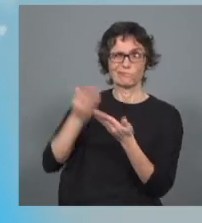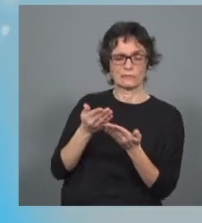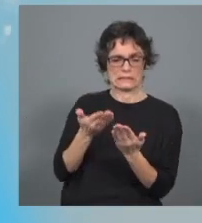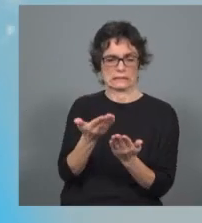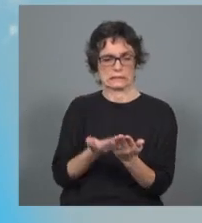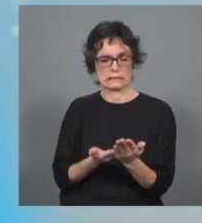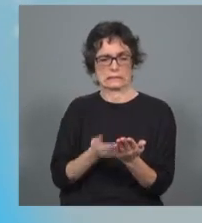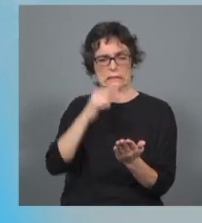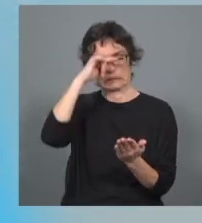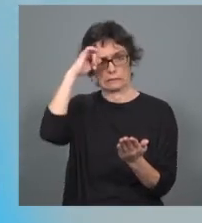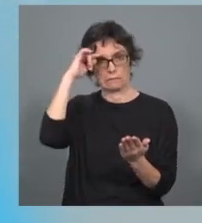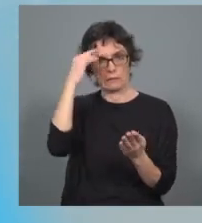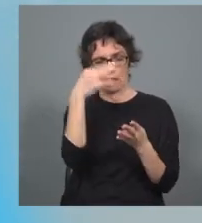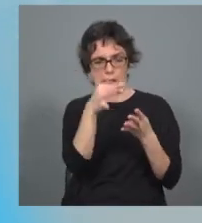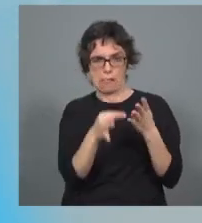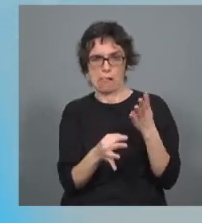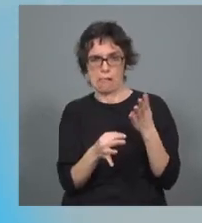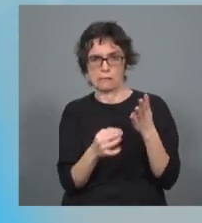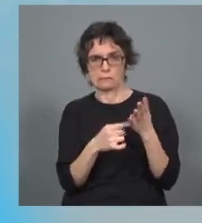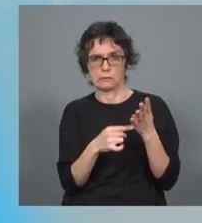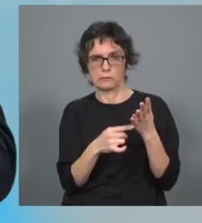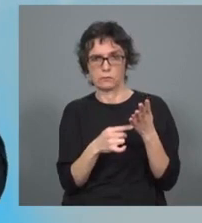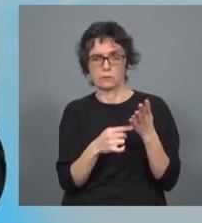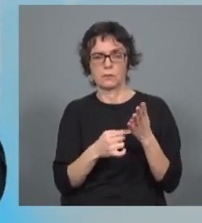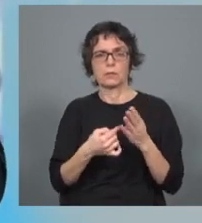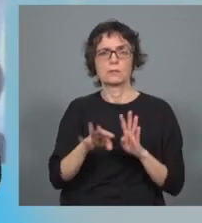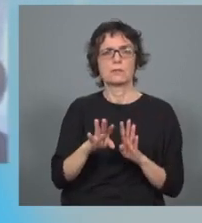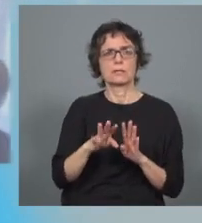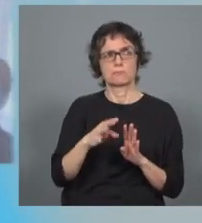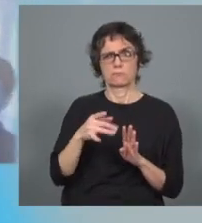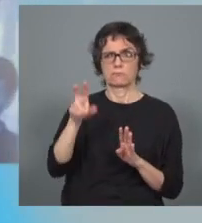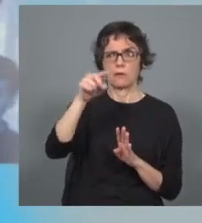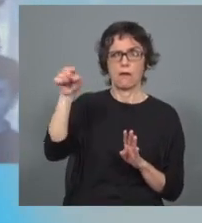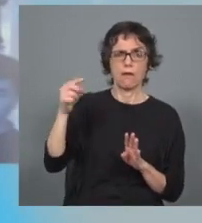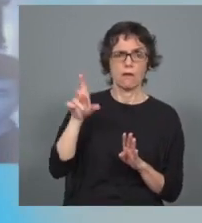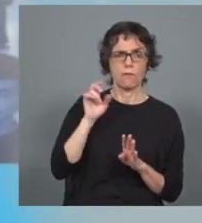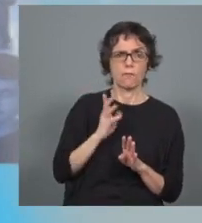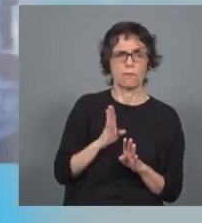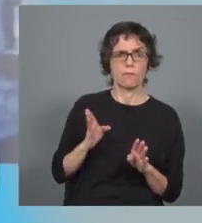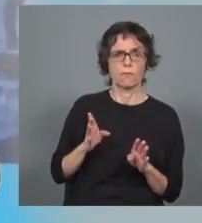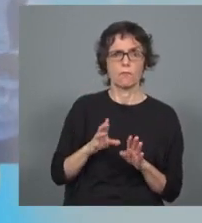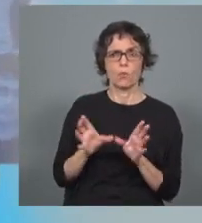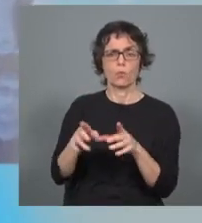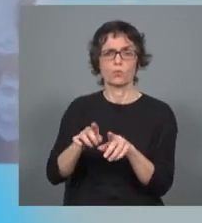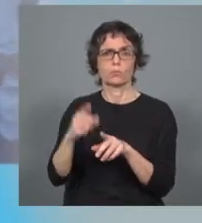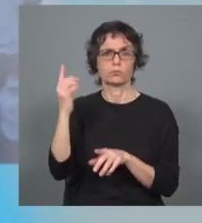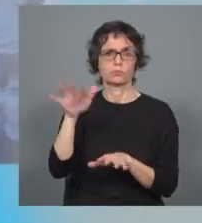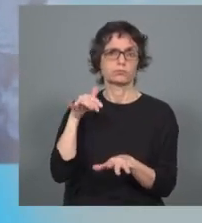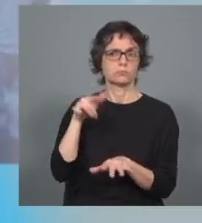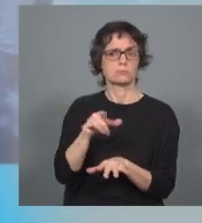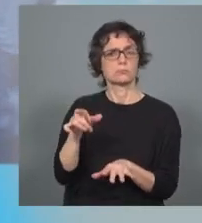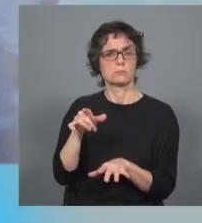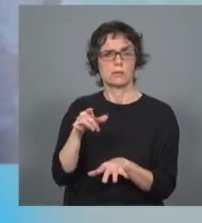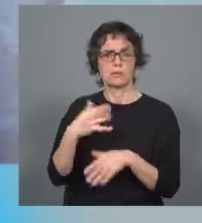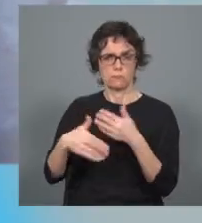densificação, concretização desta expressão. Mas, na realidade, também já ouvimos os grupos parlamentares dizerem que iam